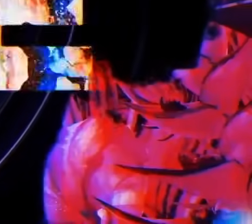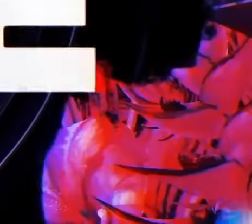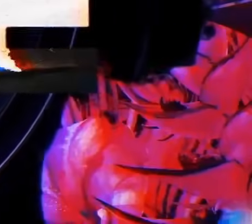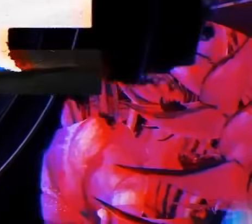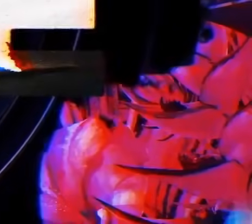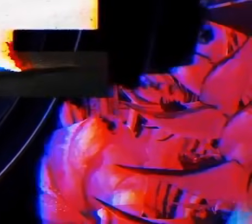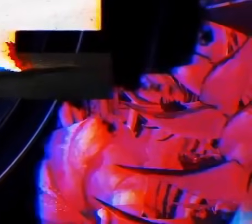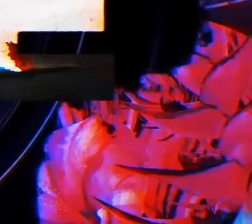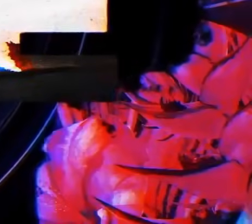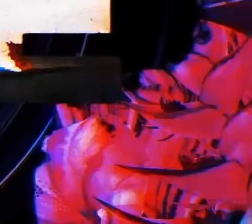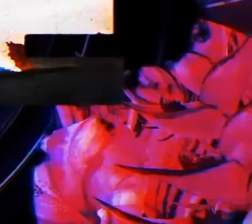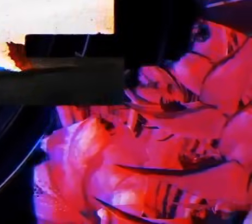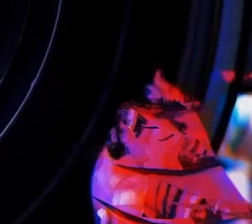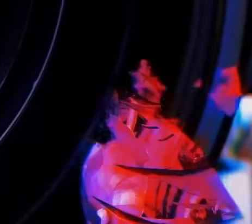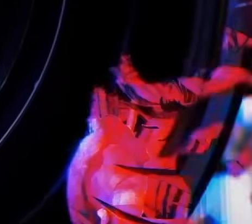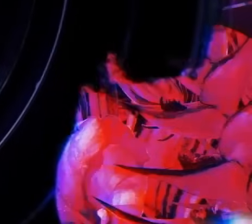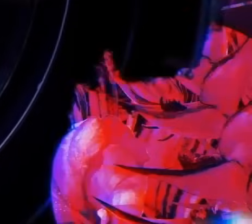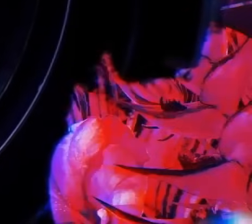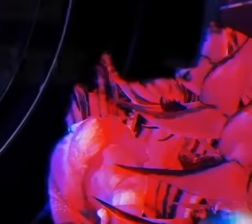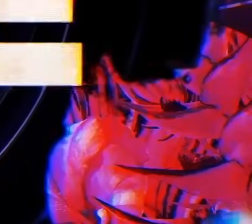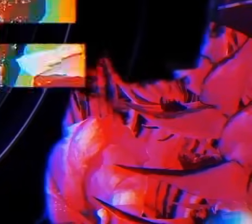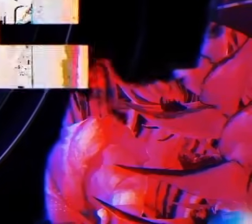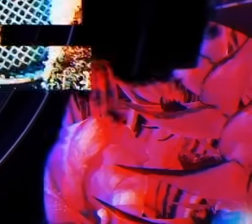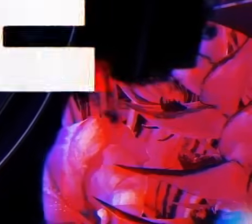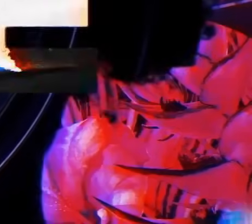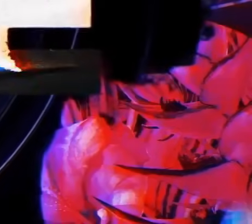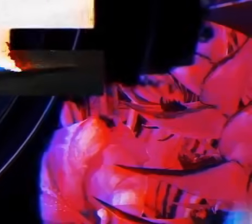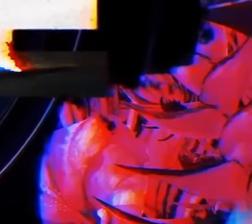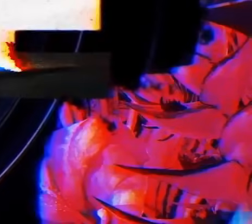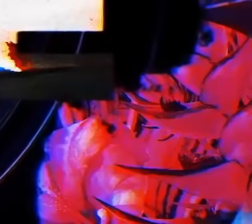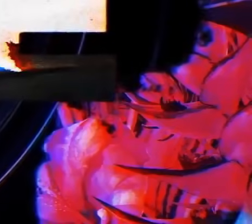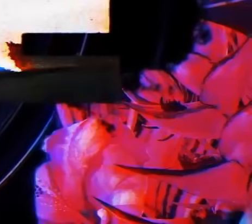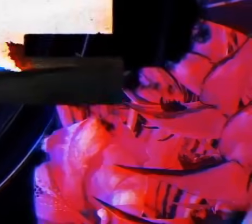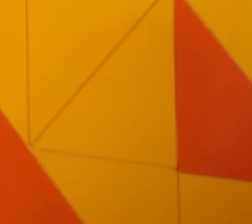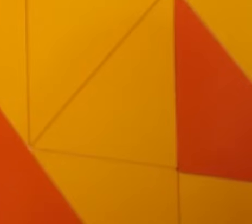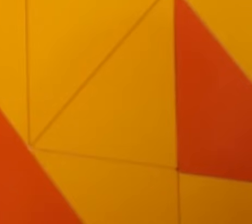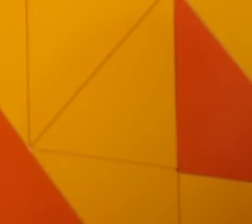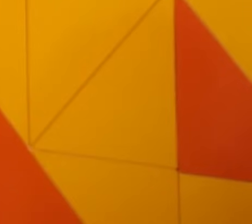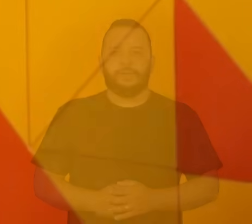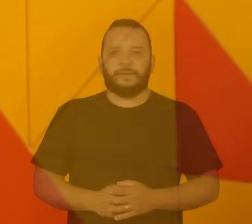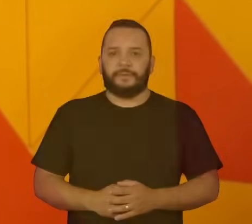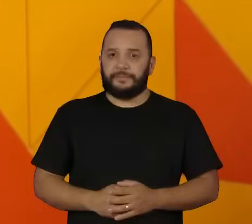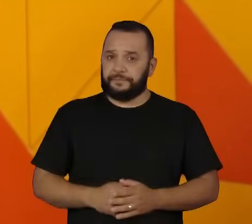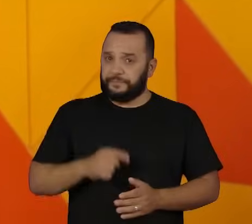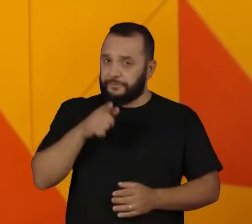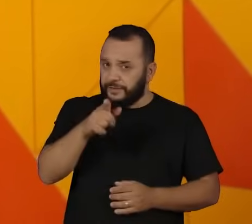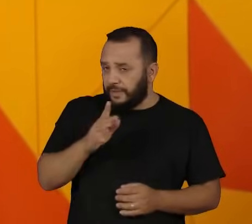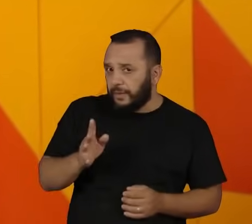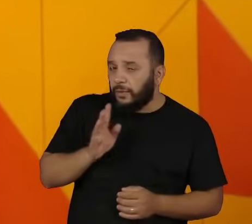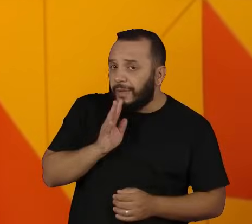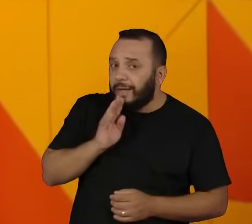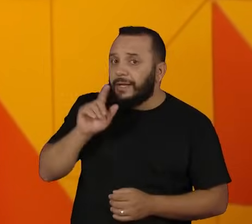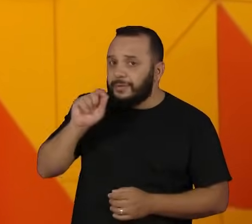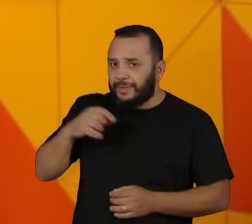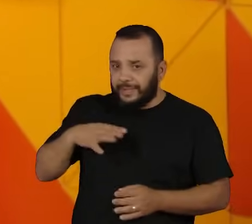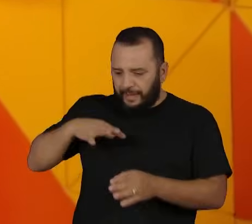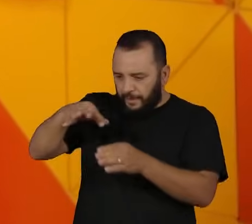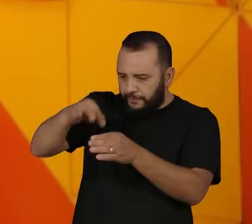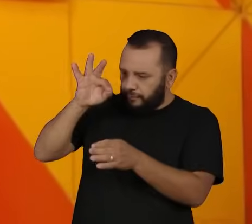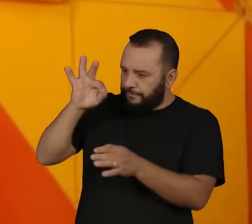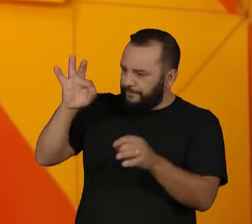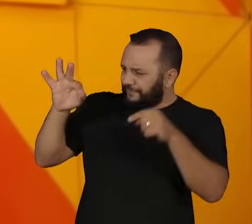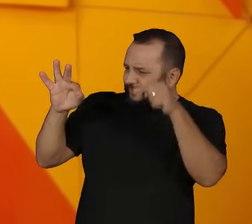Você Você já ouviu dizer que os lacres de